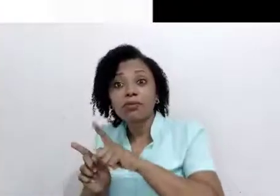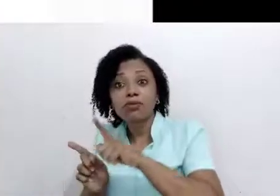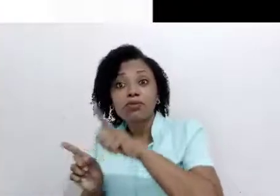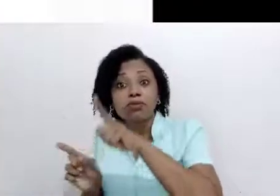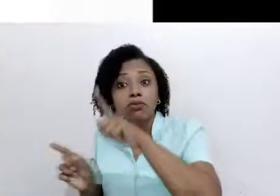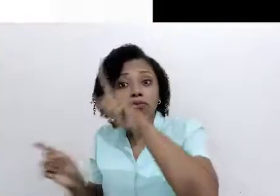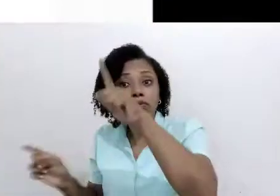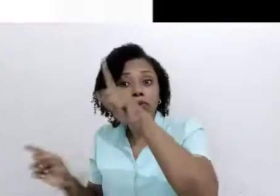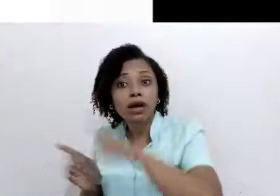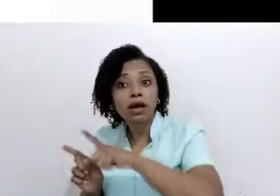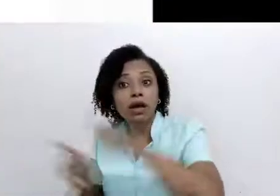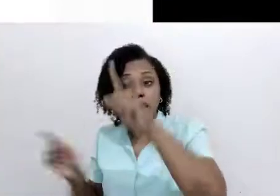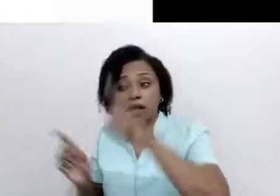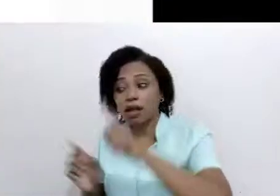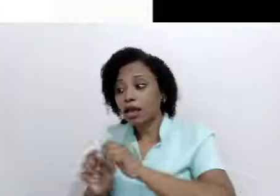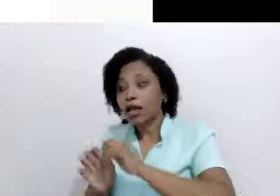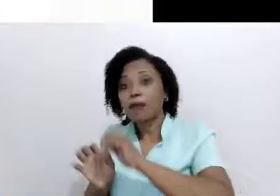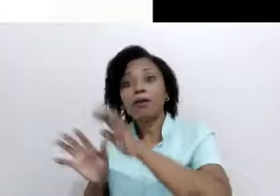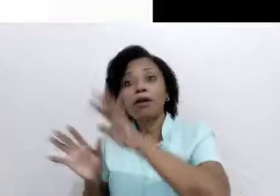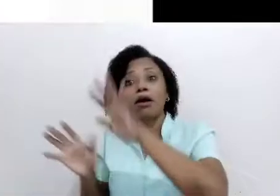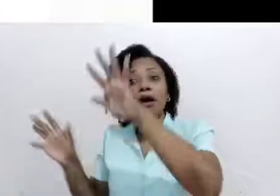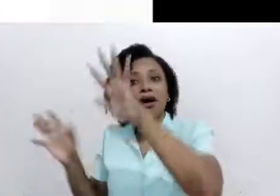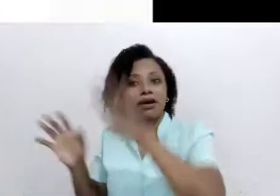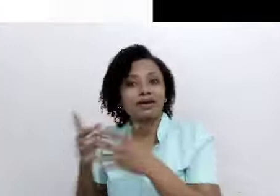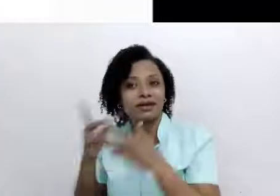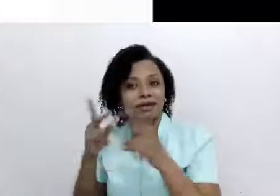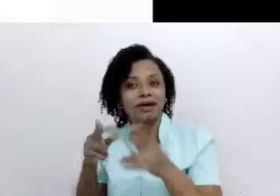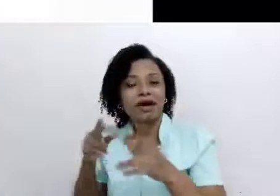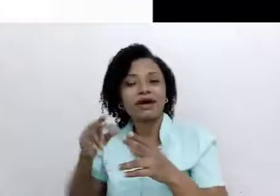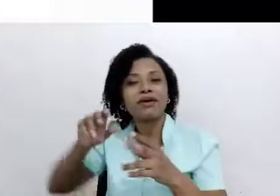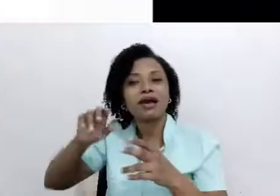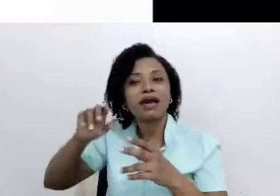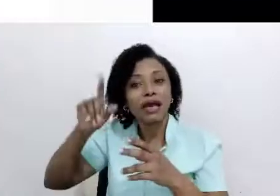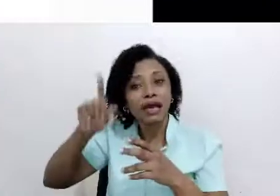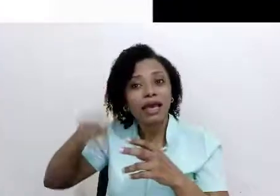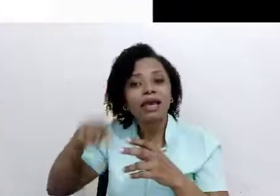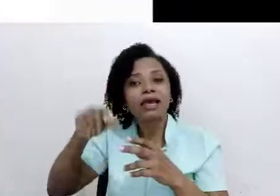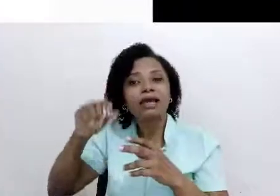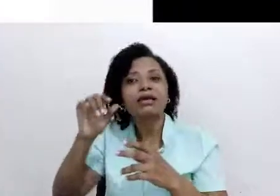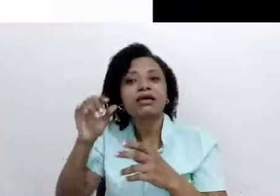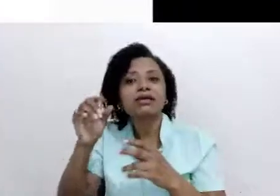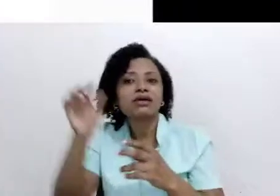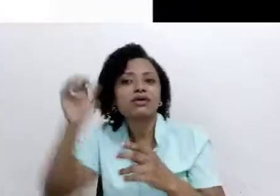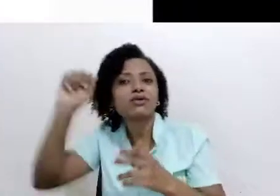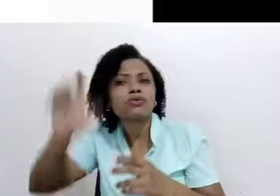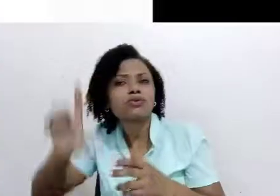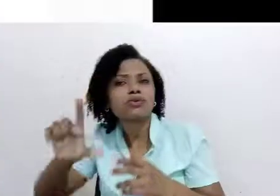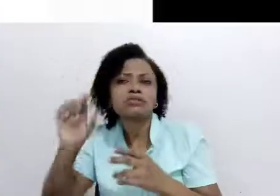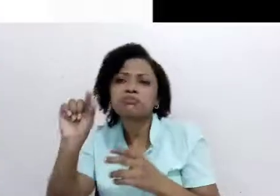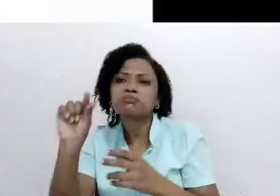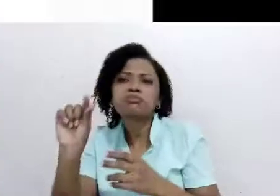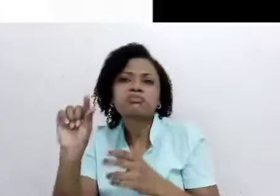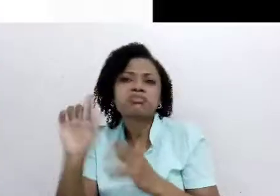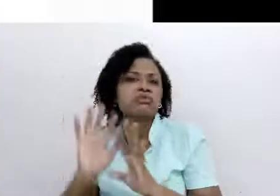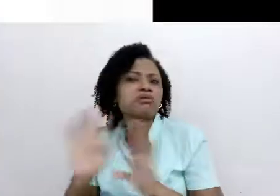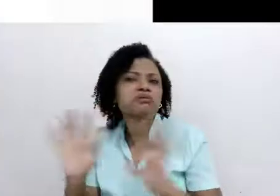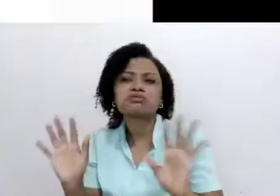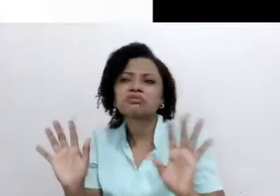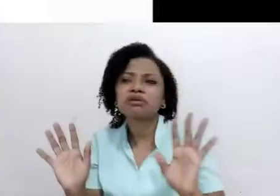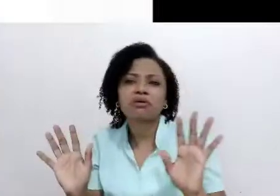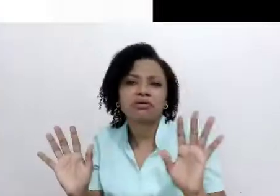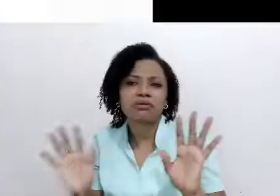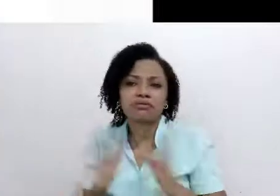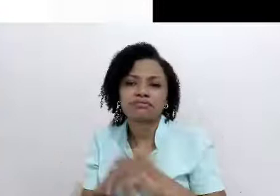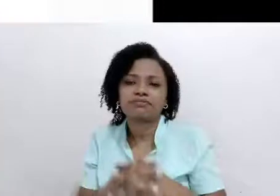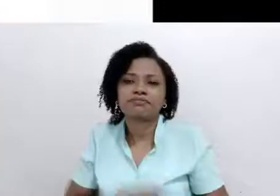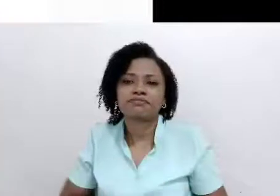fonte pontual, além da sombra, a gente vai ter a penumbra, uma região que seria pouco